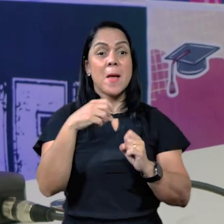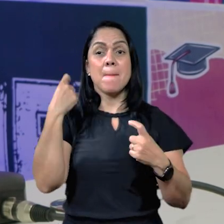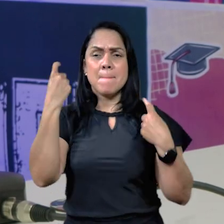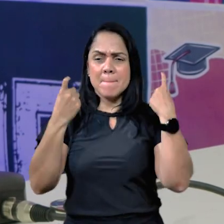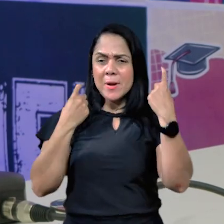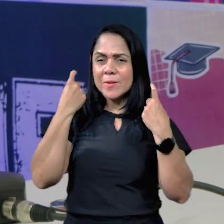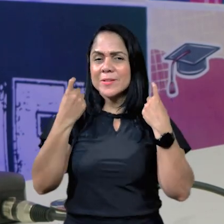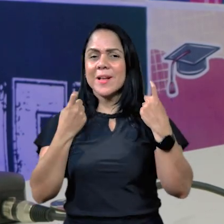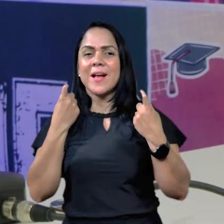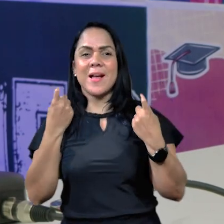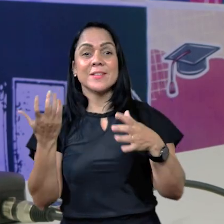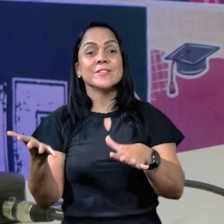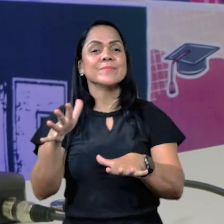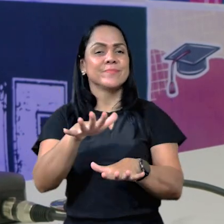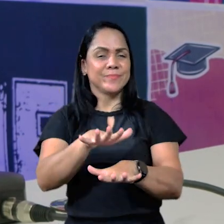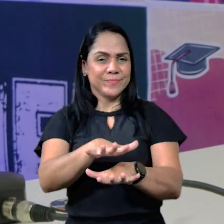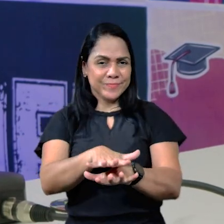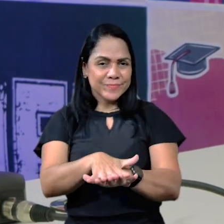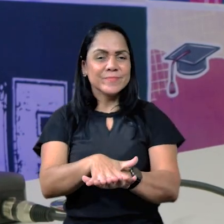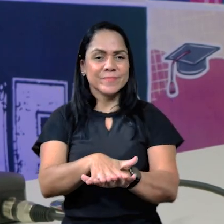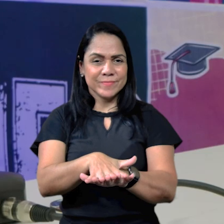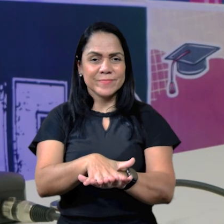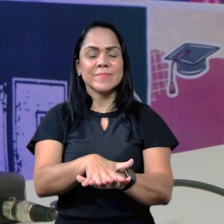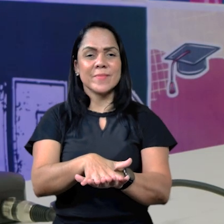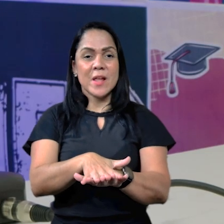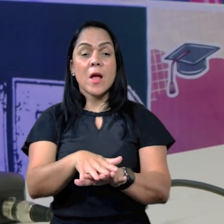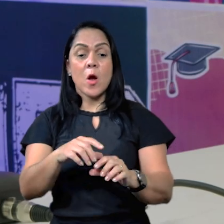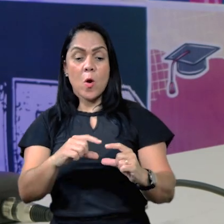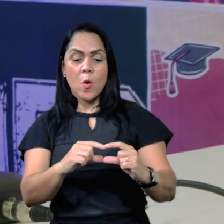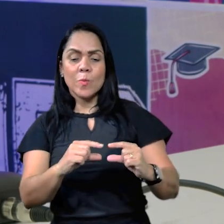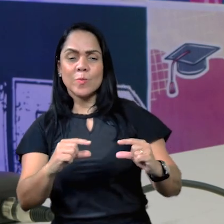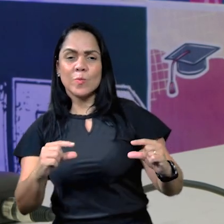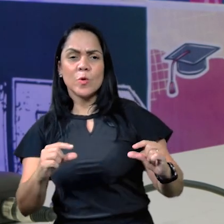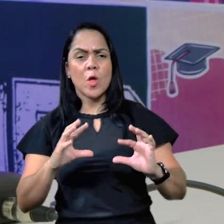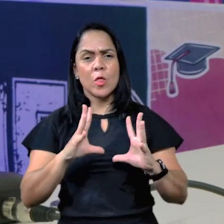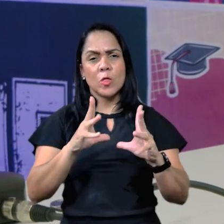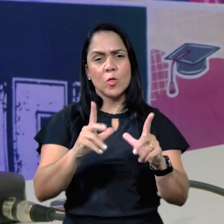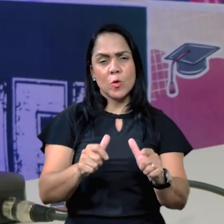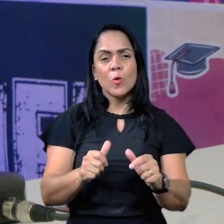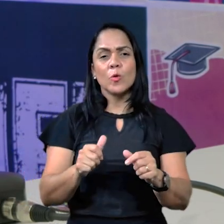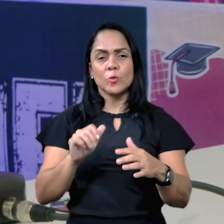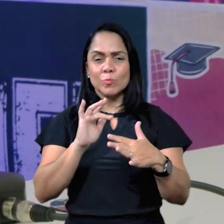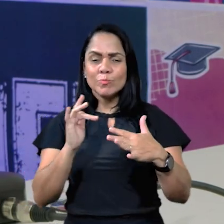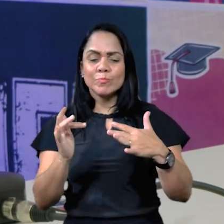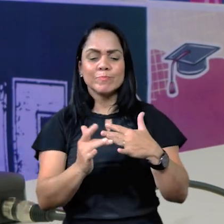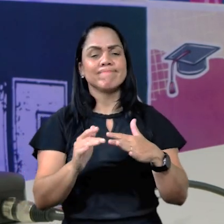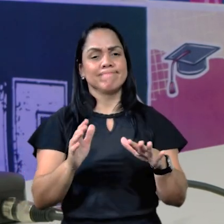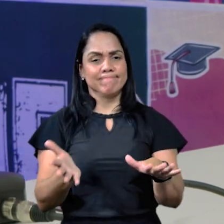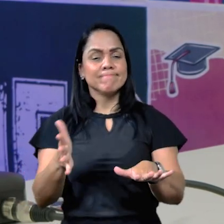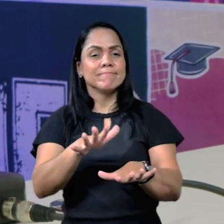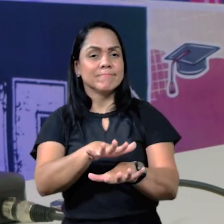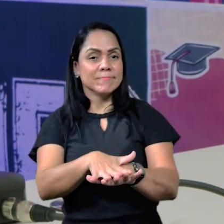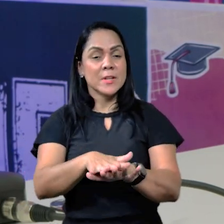pela parte de acessibilidade, Hum. busca colocar todo todo o seu conteúdo com legendas, com